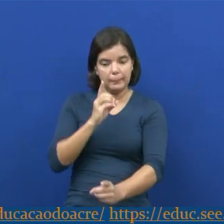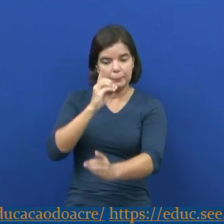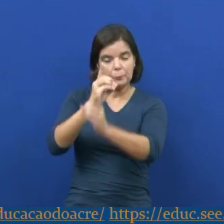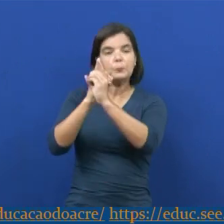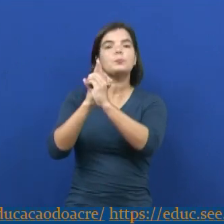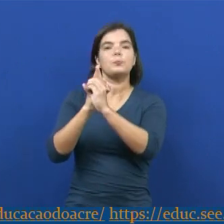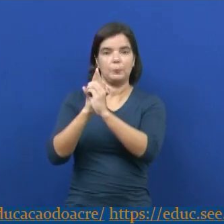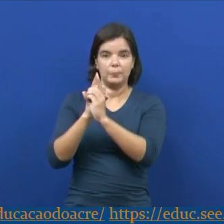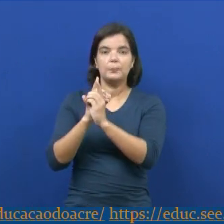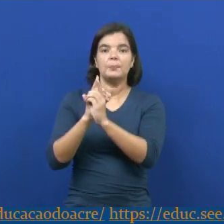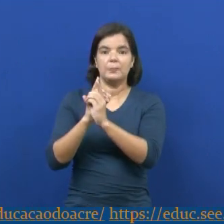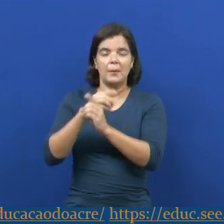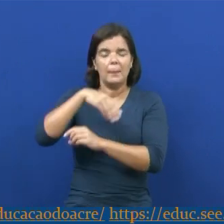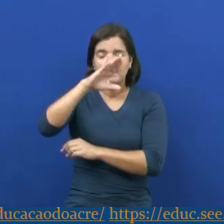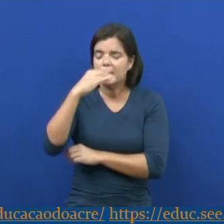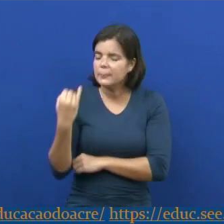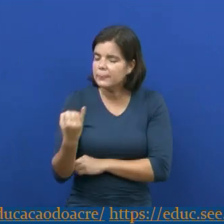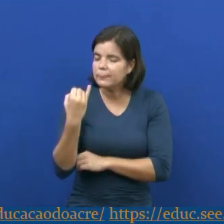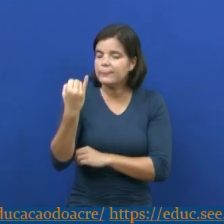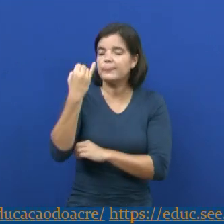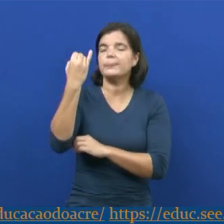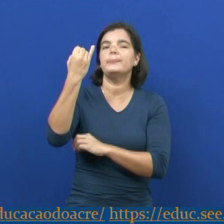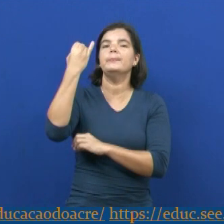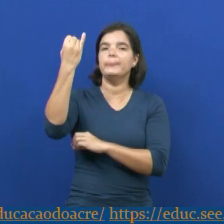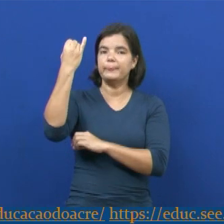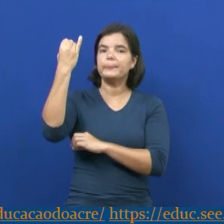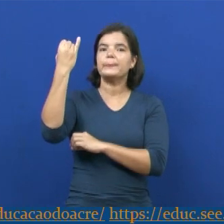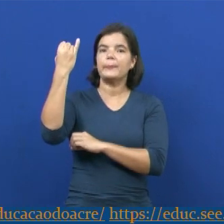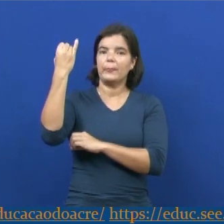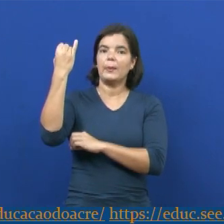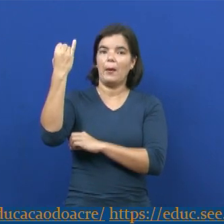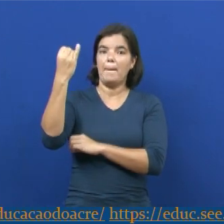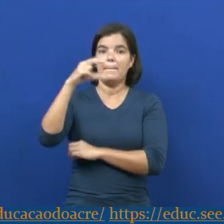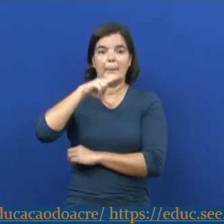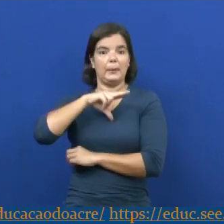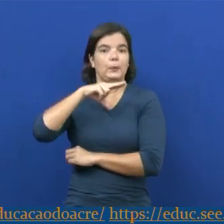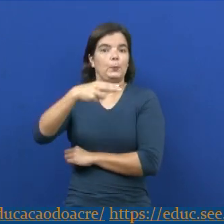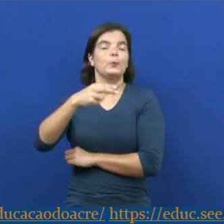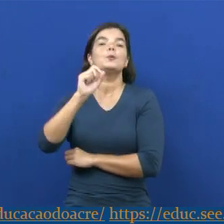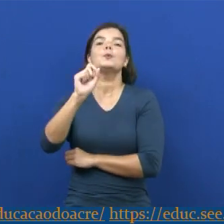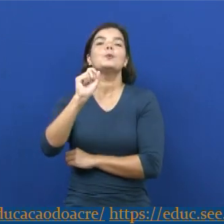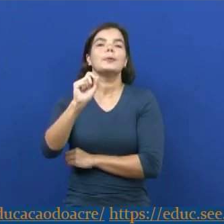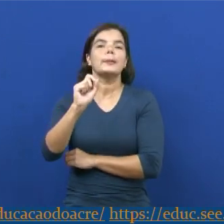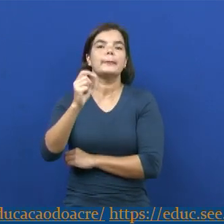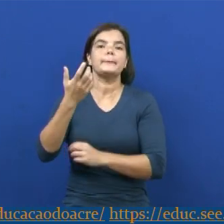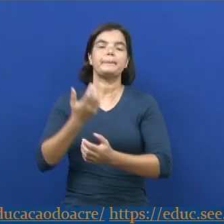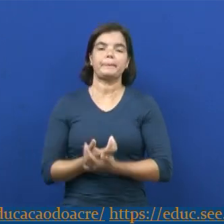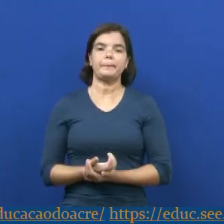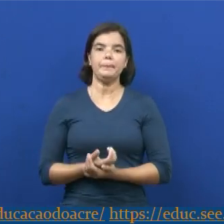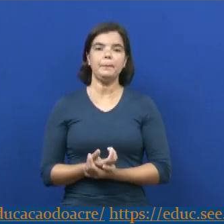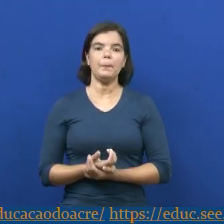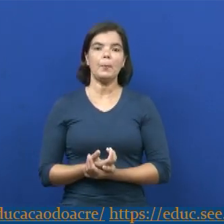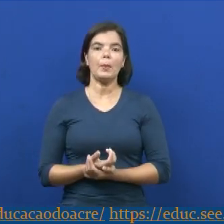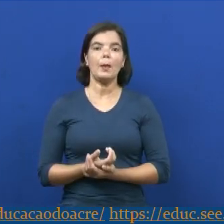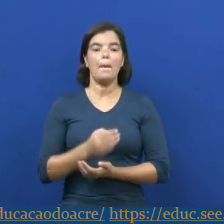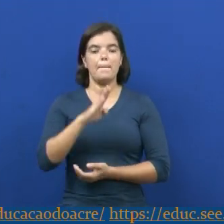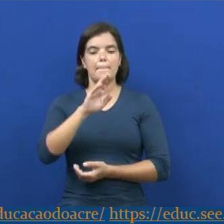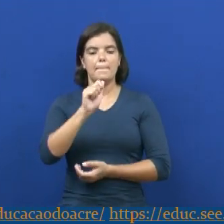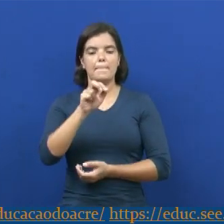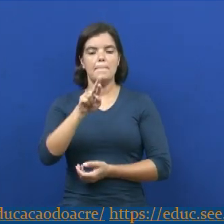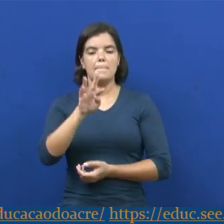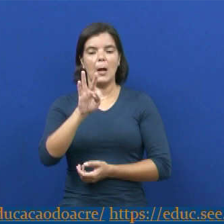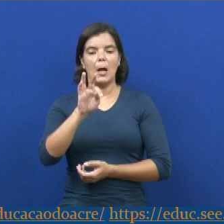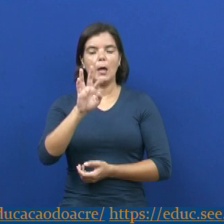assim, digamos, mais importante para Portugal foi quando